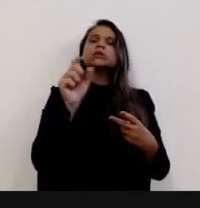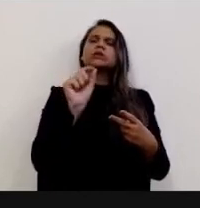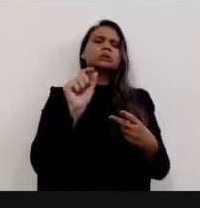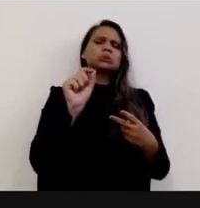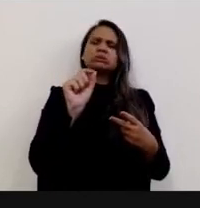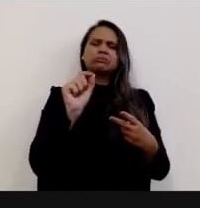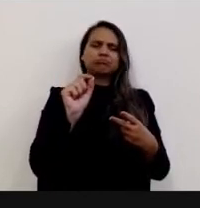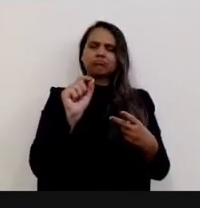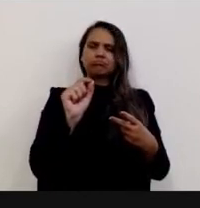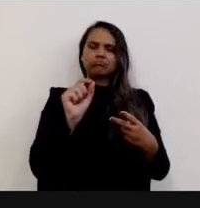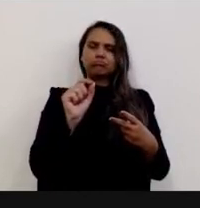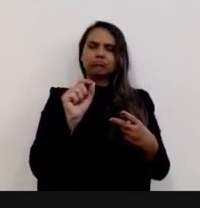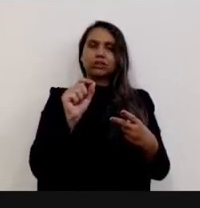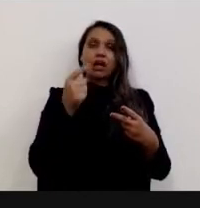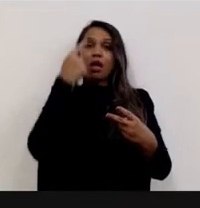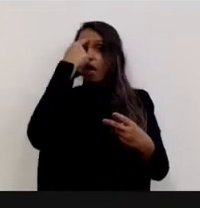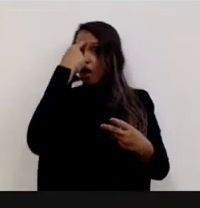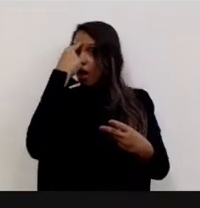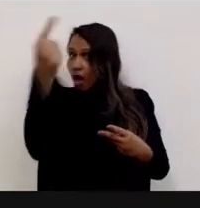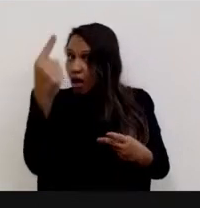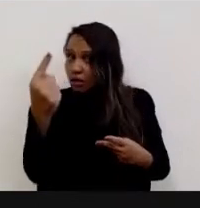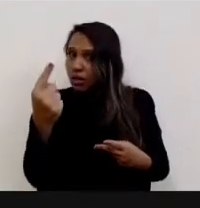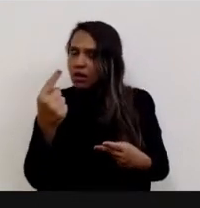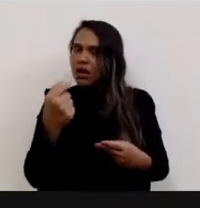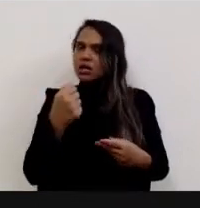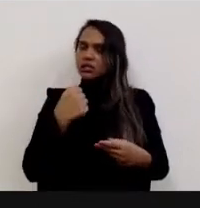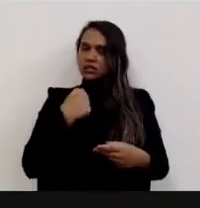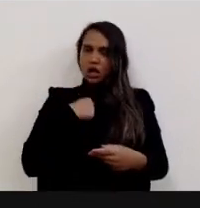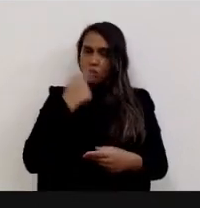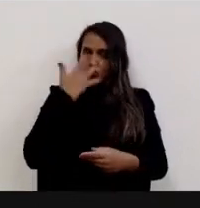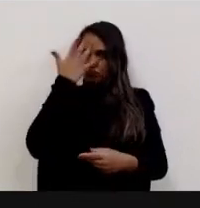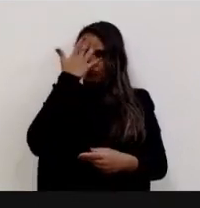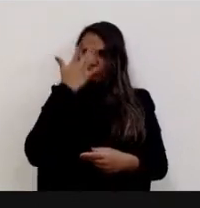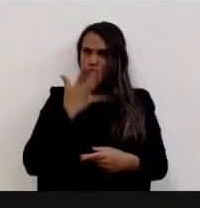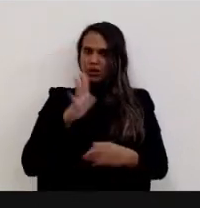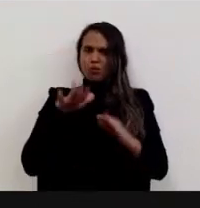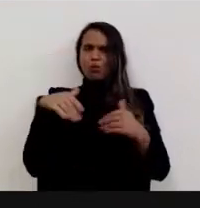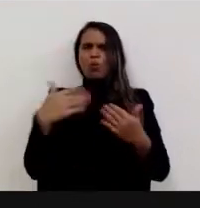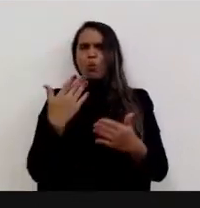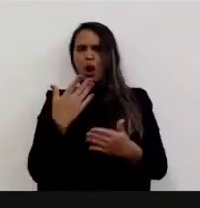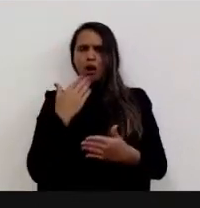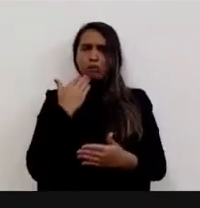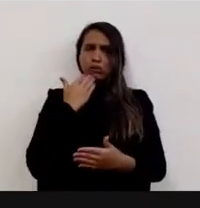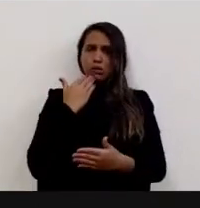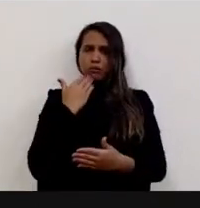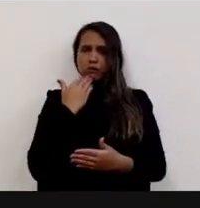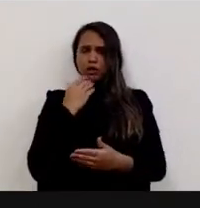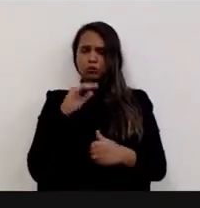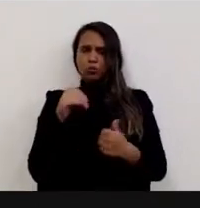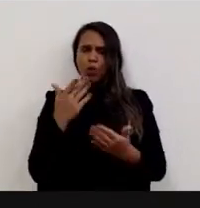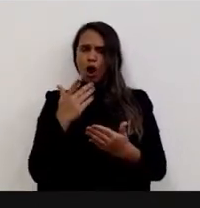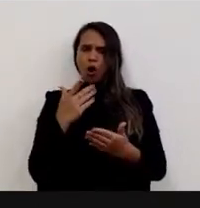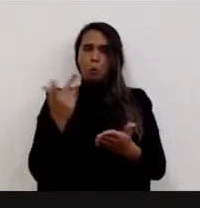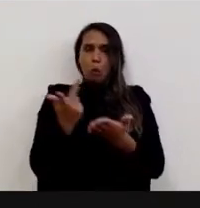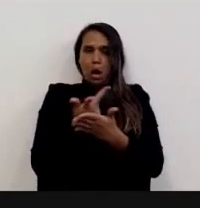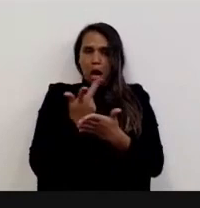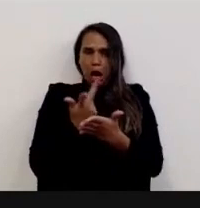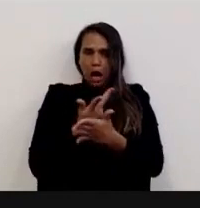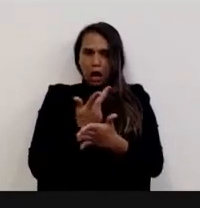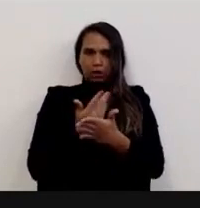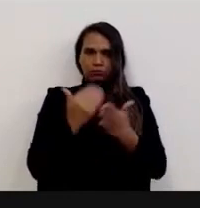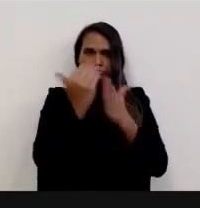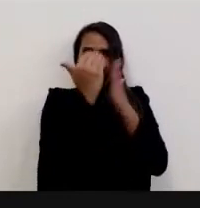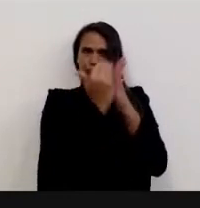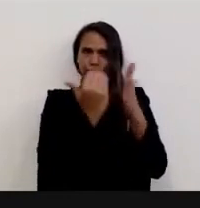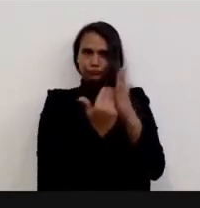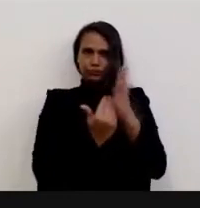que a ideia é que, como eu não sei o tipo de anomalia que vão existir nos dados das licitações, que eu